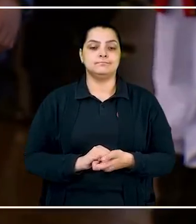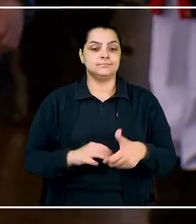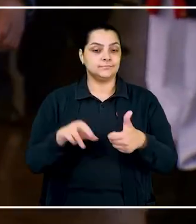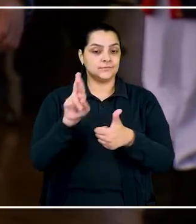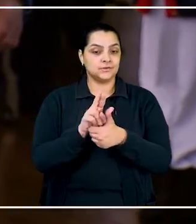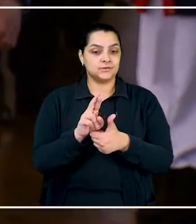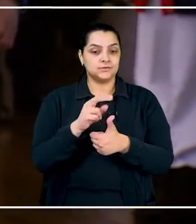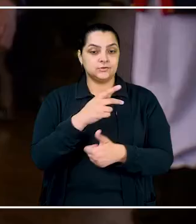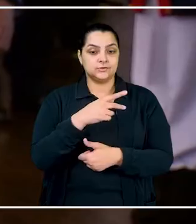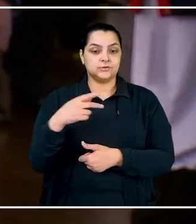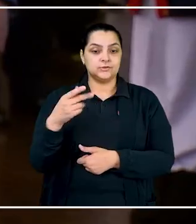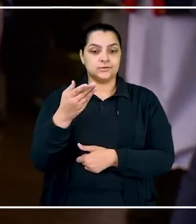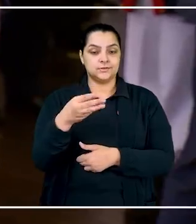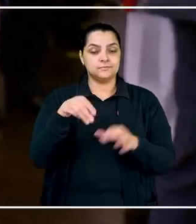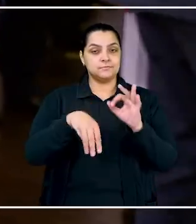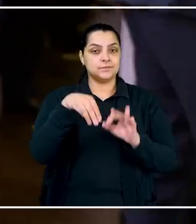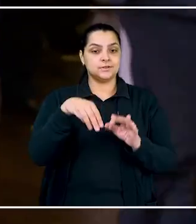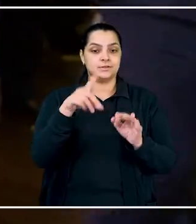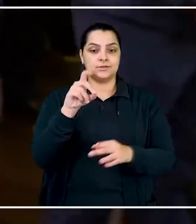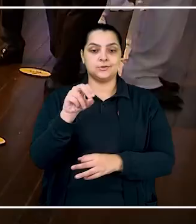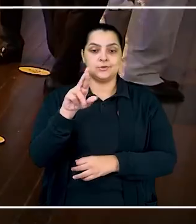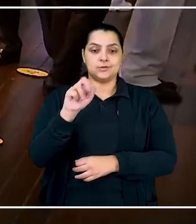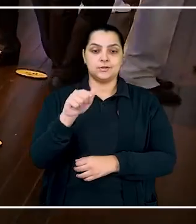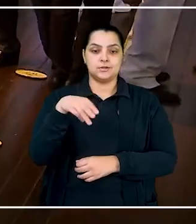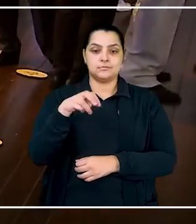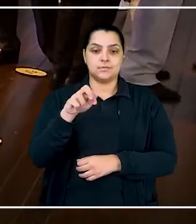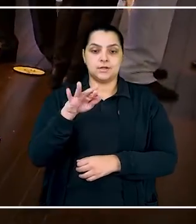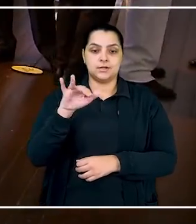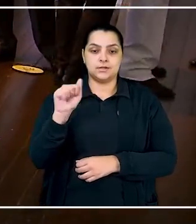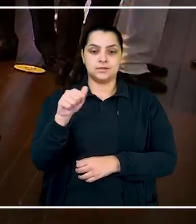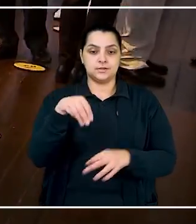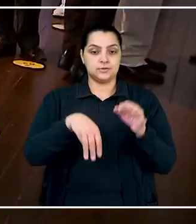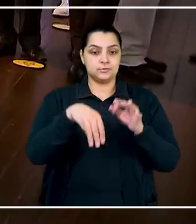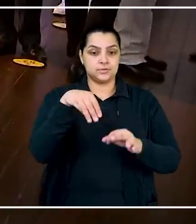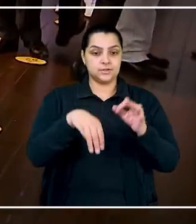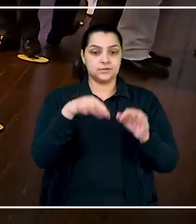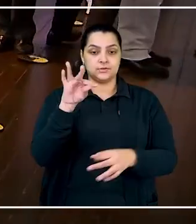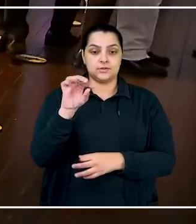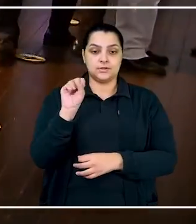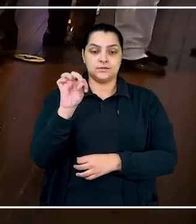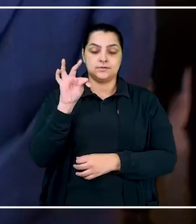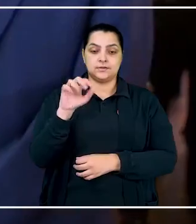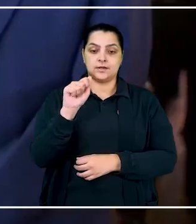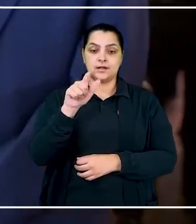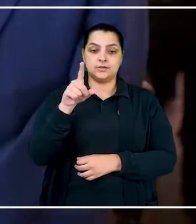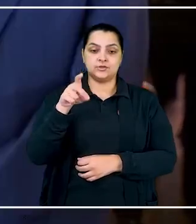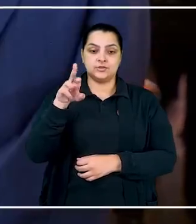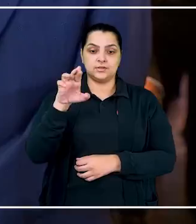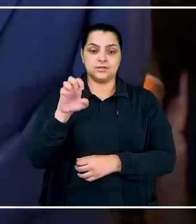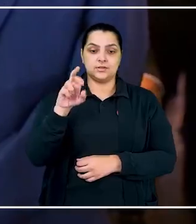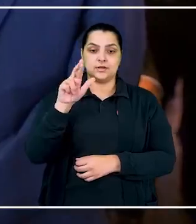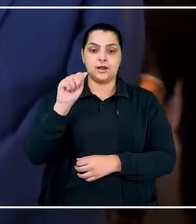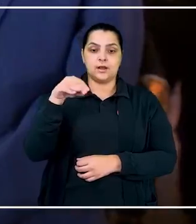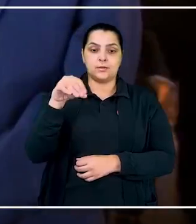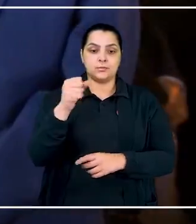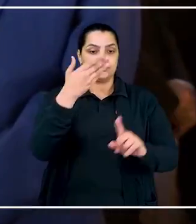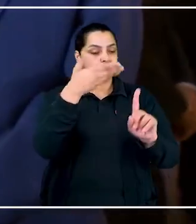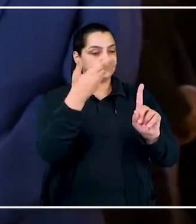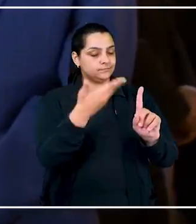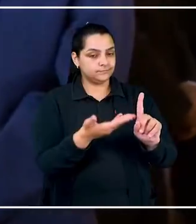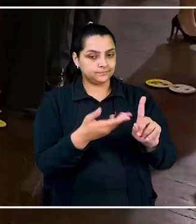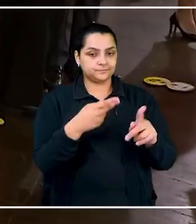A Corregedora-Geral da Justiça do Trabalho, ministra Dora Maria da Costa, e o ministro do TST, Alexandre Ramos,